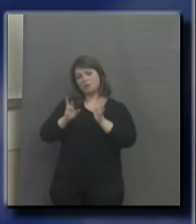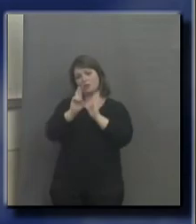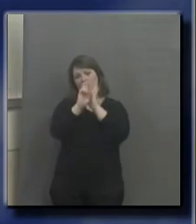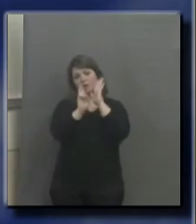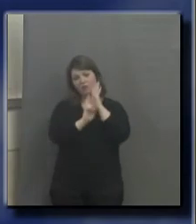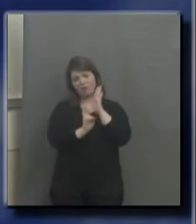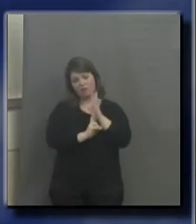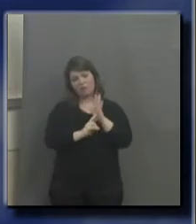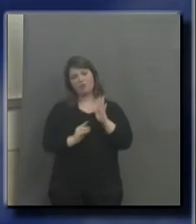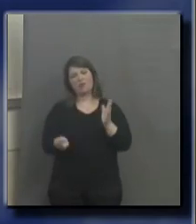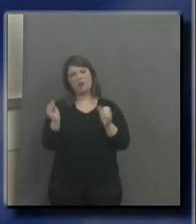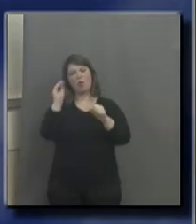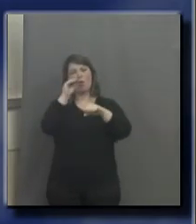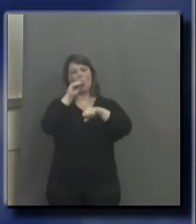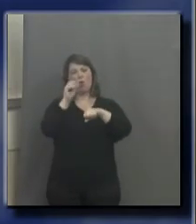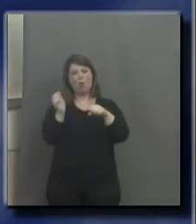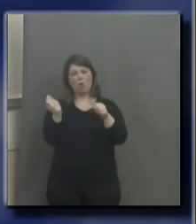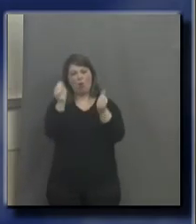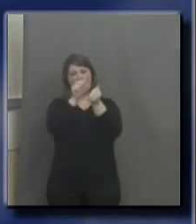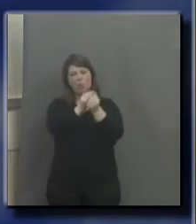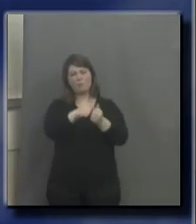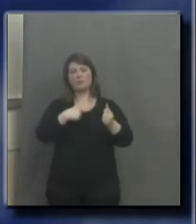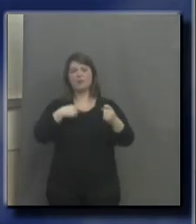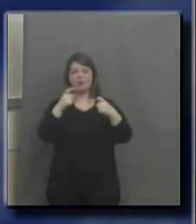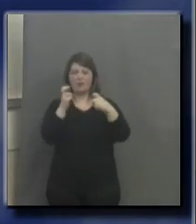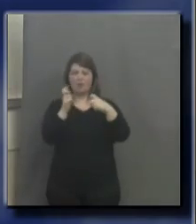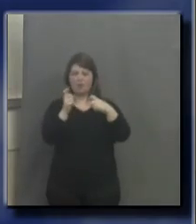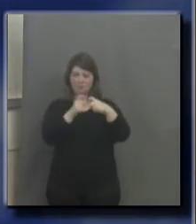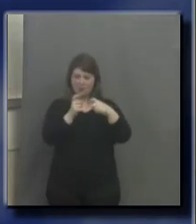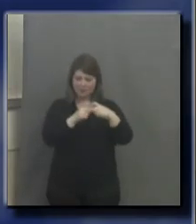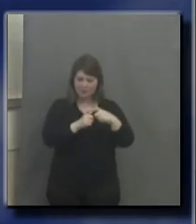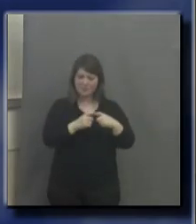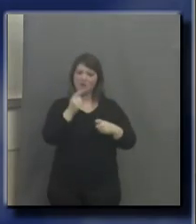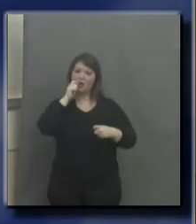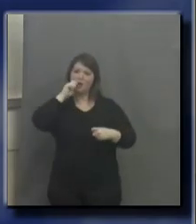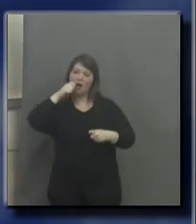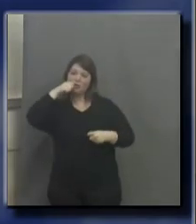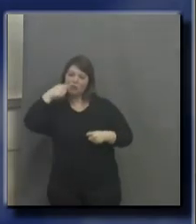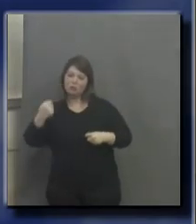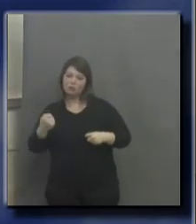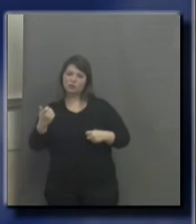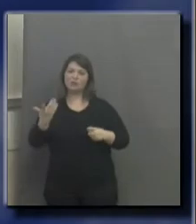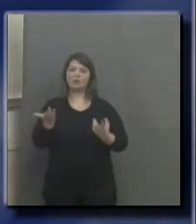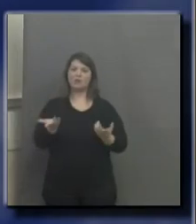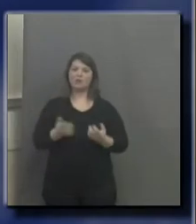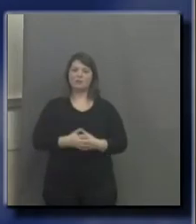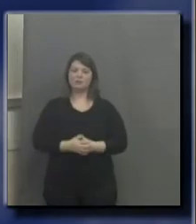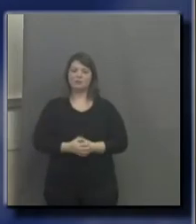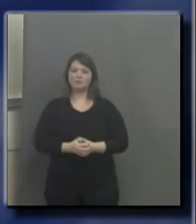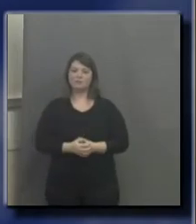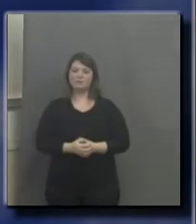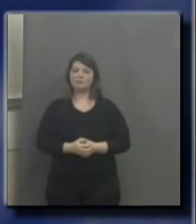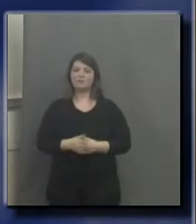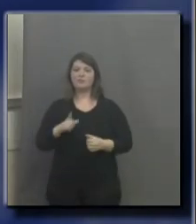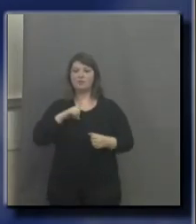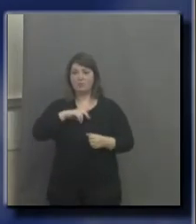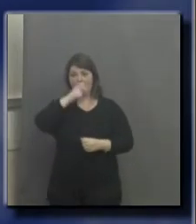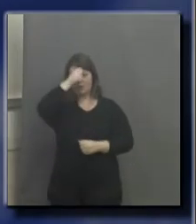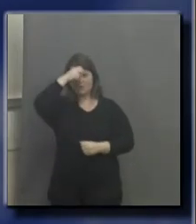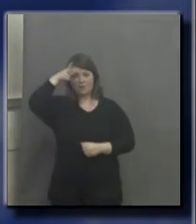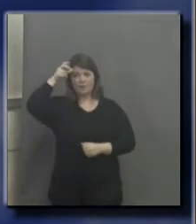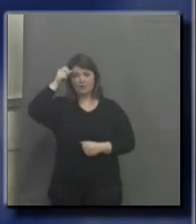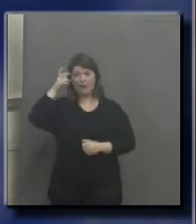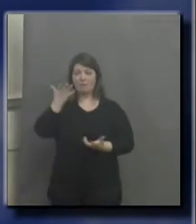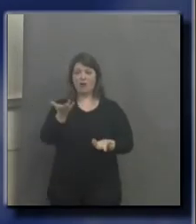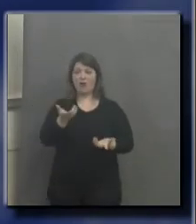regulação complementar: a medicina, a odontologia e a psicologia. Nos últimos tempos, a enfermagem também